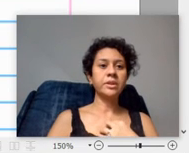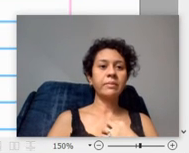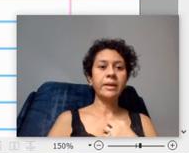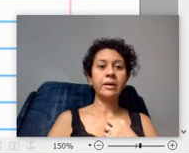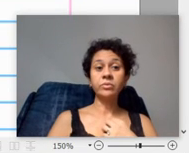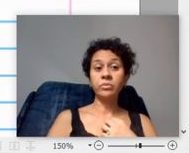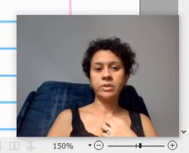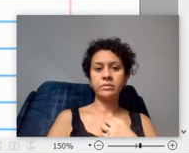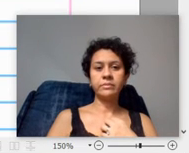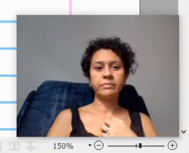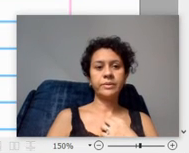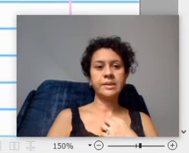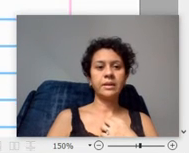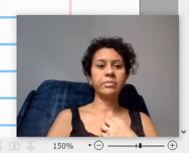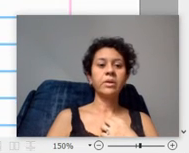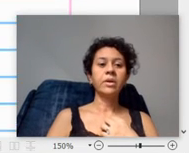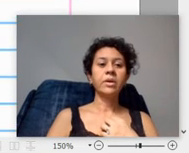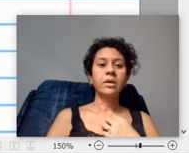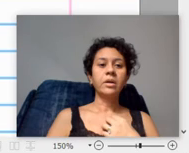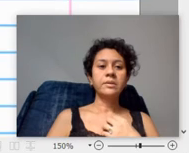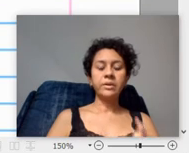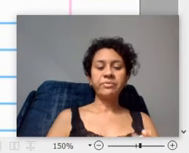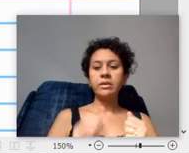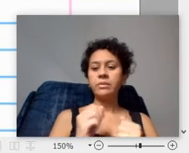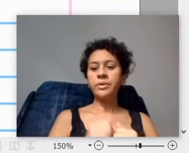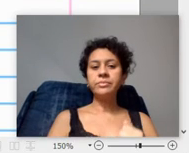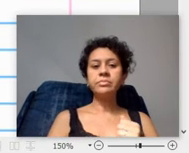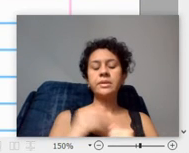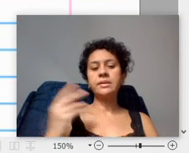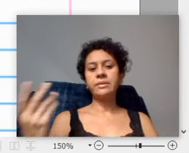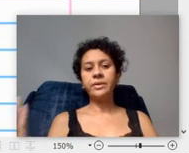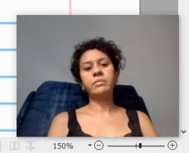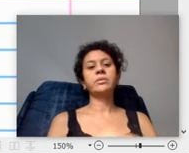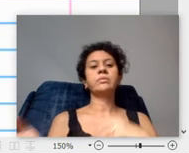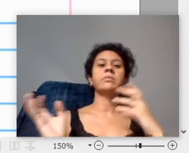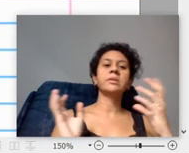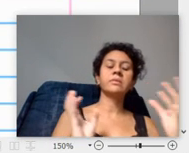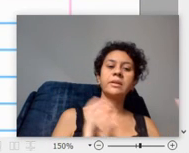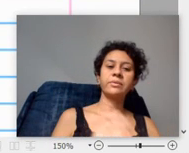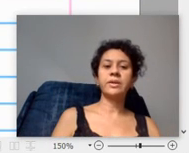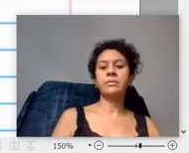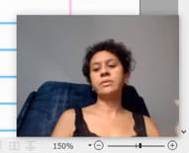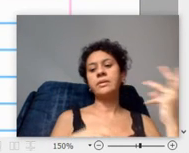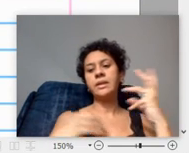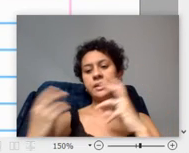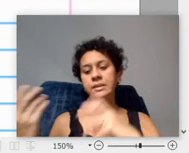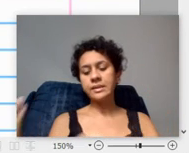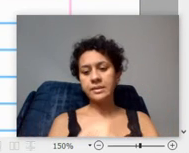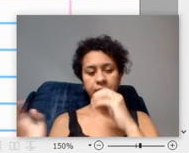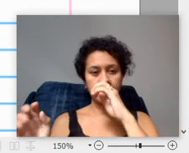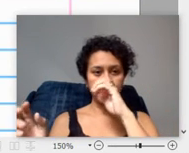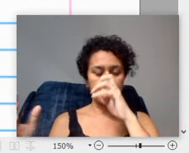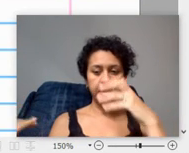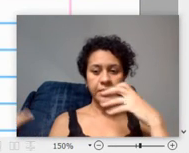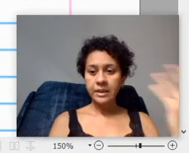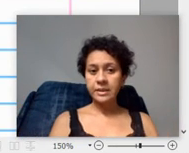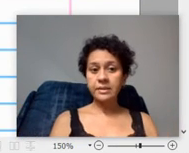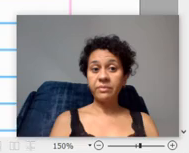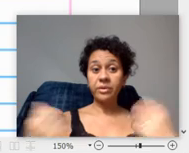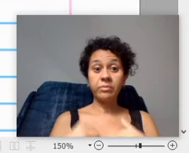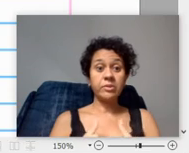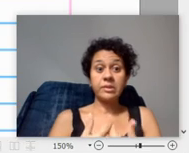gente podia trabalhar um número, por exemplo. Segunda-feira número 1, terça-feira número 2, quarta-feira número 3, e assim